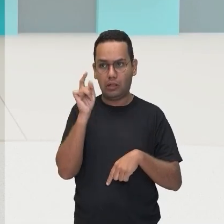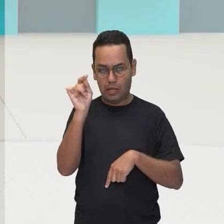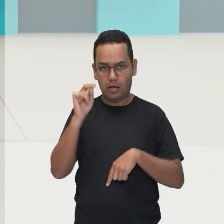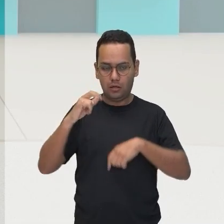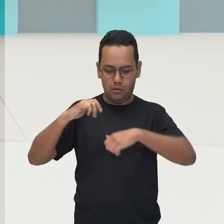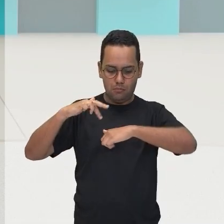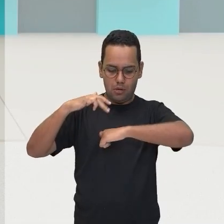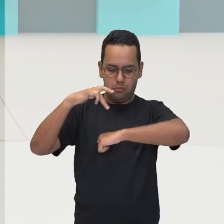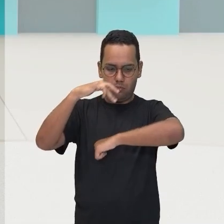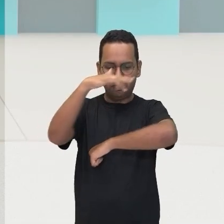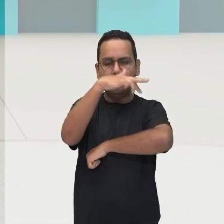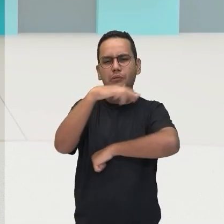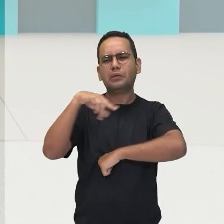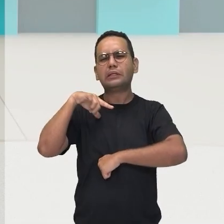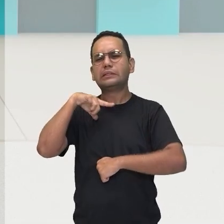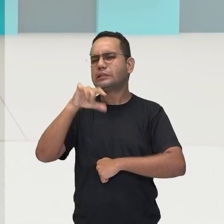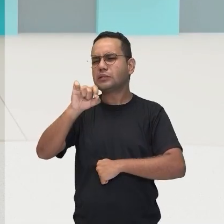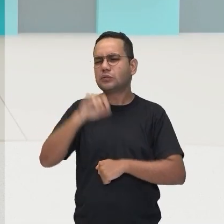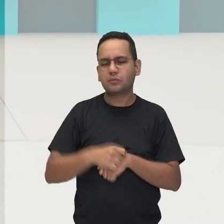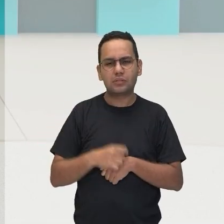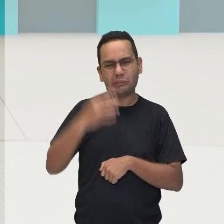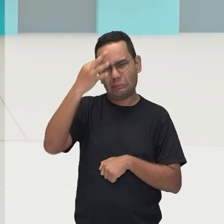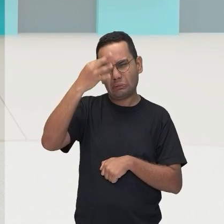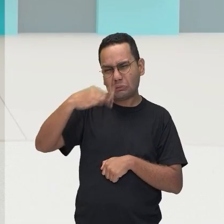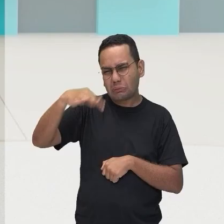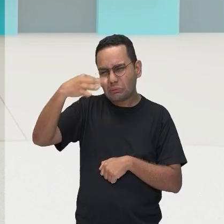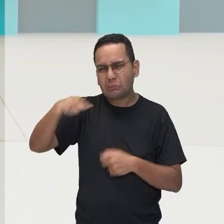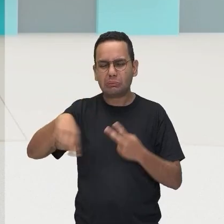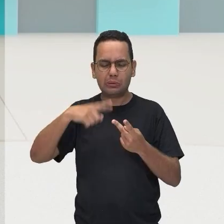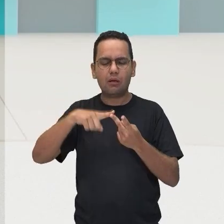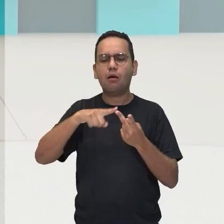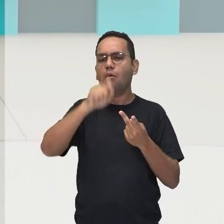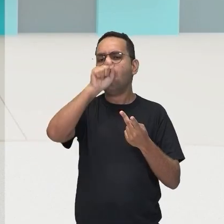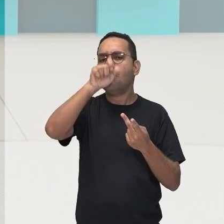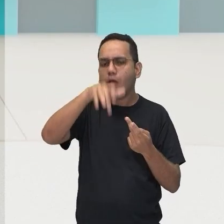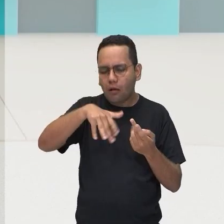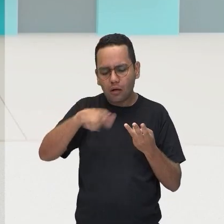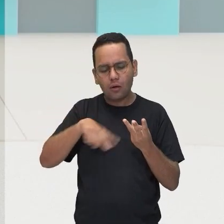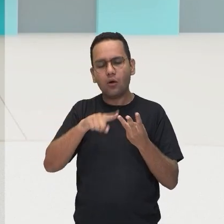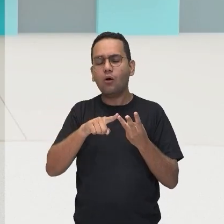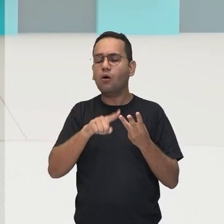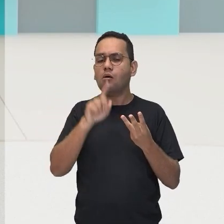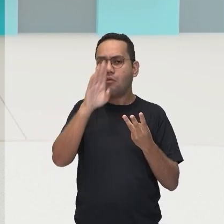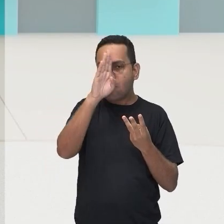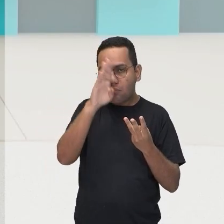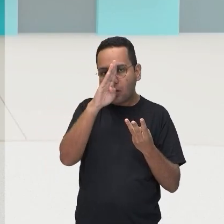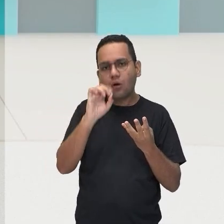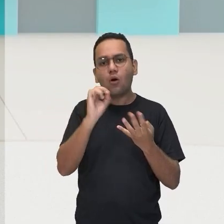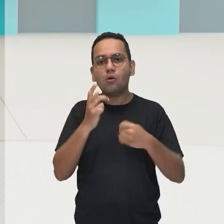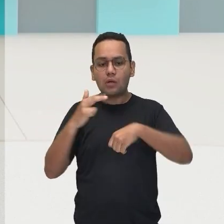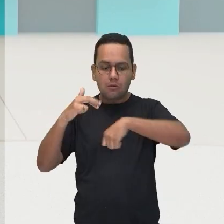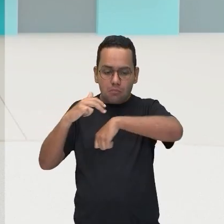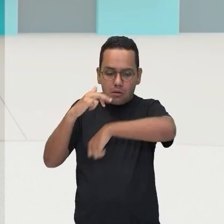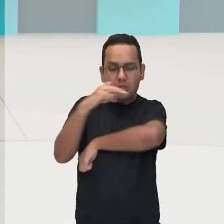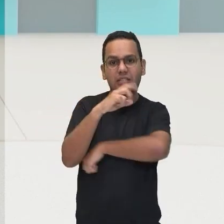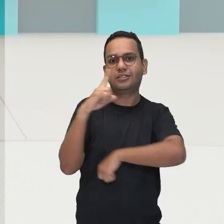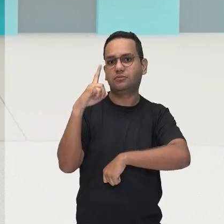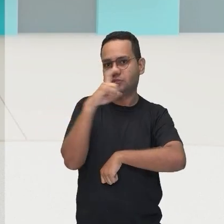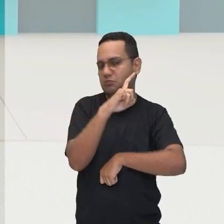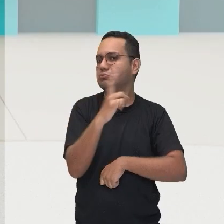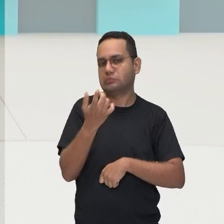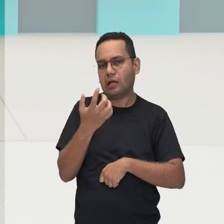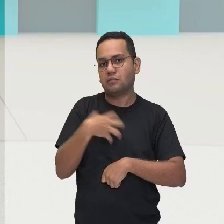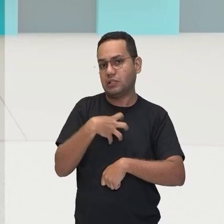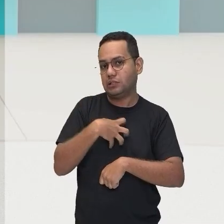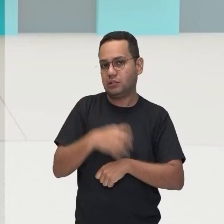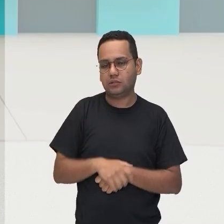mais dores de cabeça, náuseas, né, dificuldade nessa locomoção. Então, ele precisa fazer ali uma aclimatação,